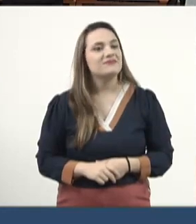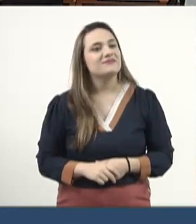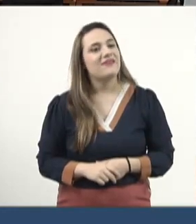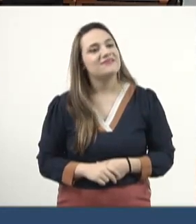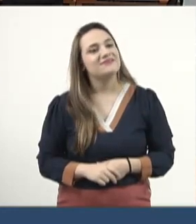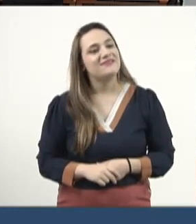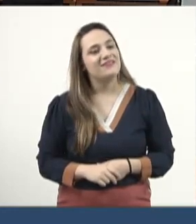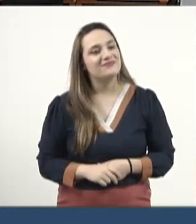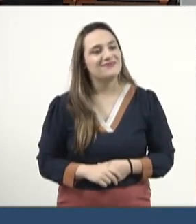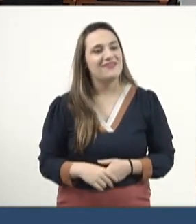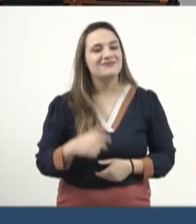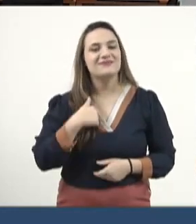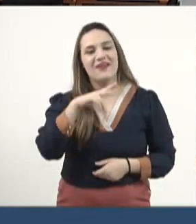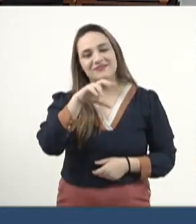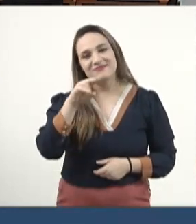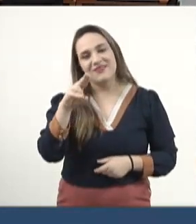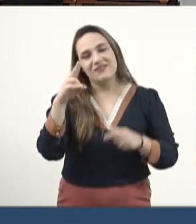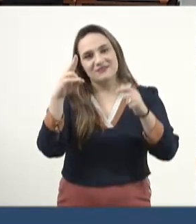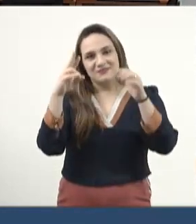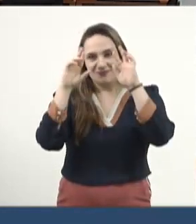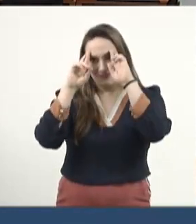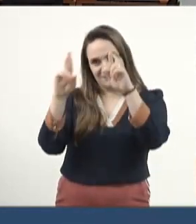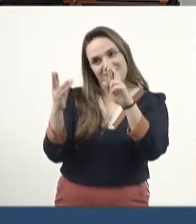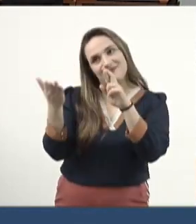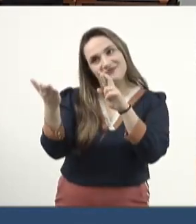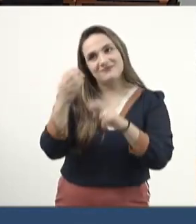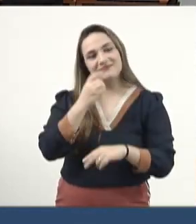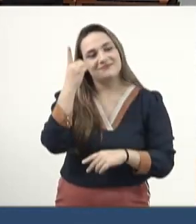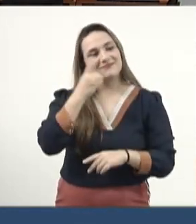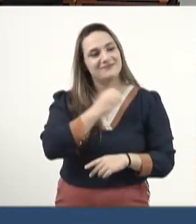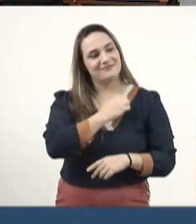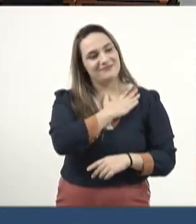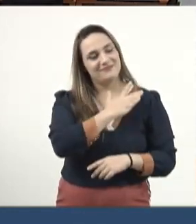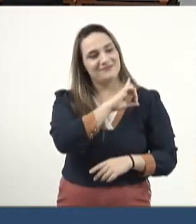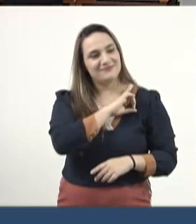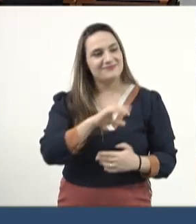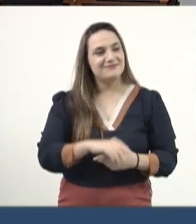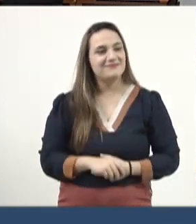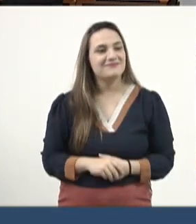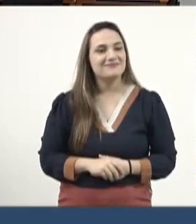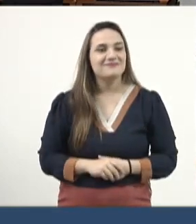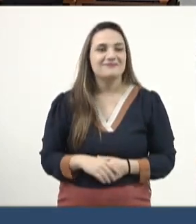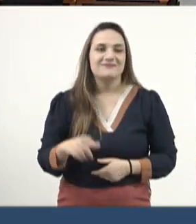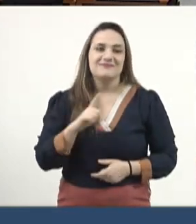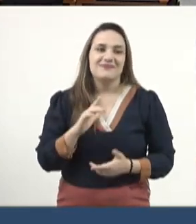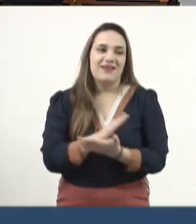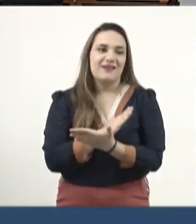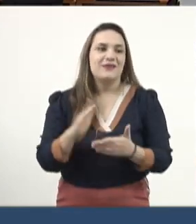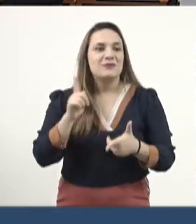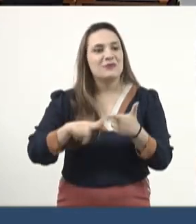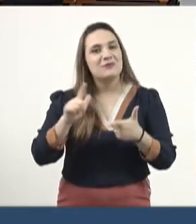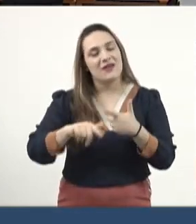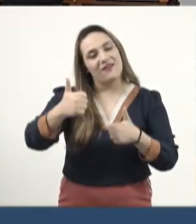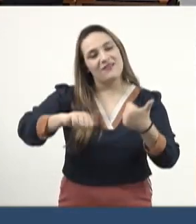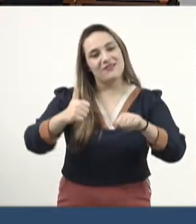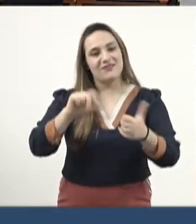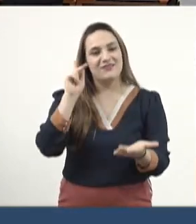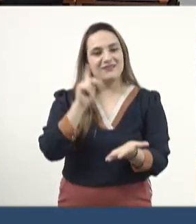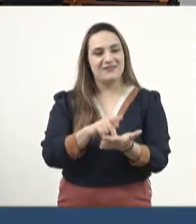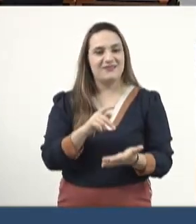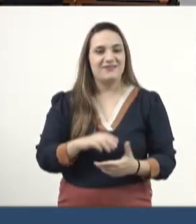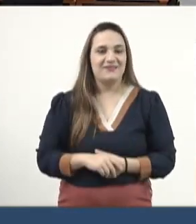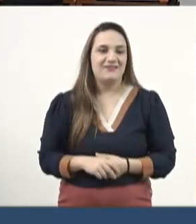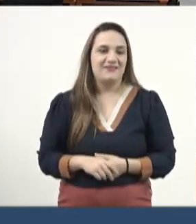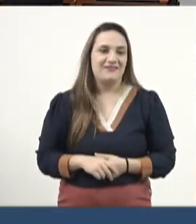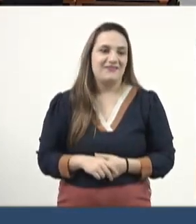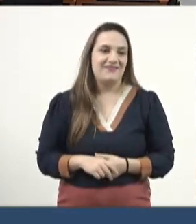Não, com todo respeito, deputado Coronel Davi, eu tenho que dizer que Vossa Excelência está com problema de análise da realidade, porque